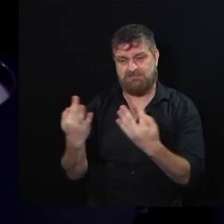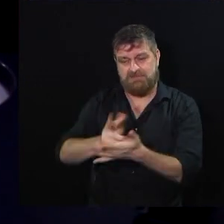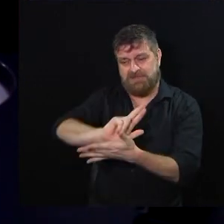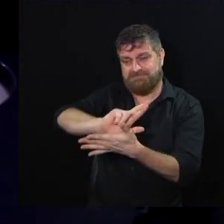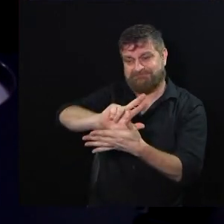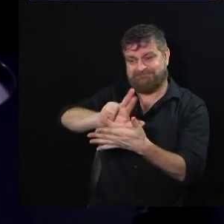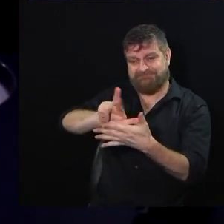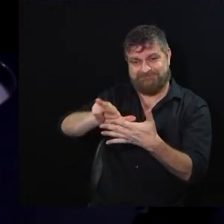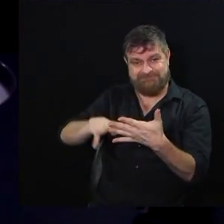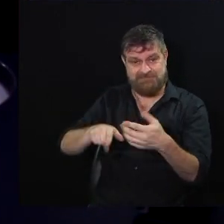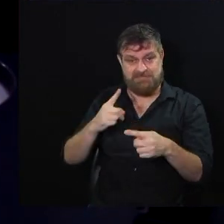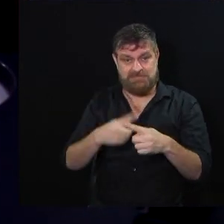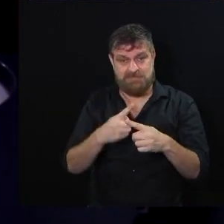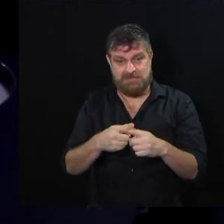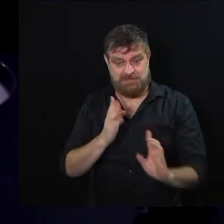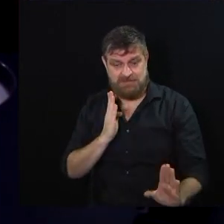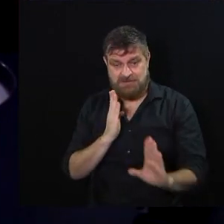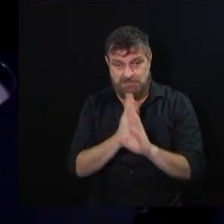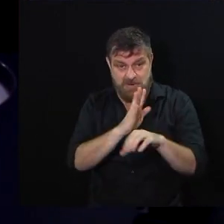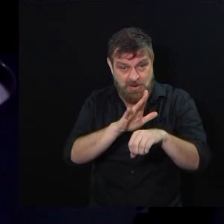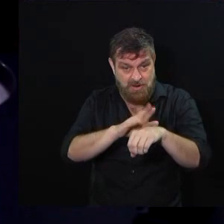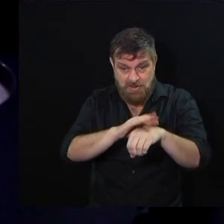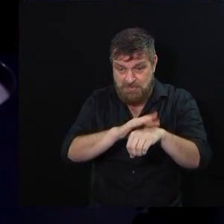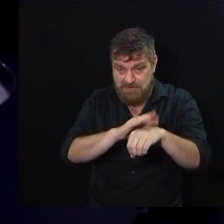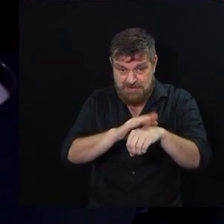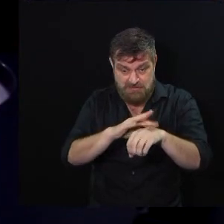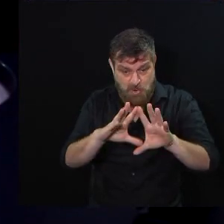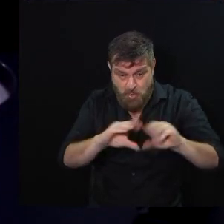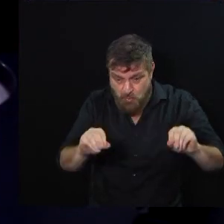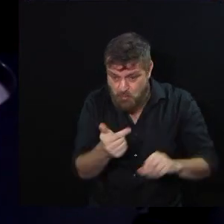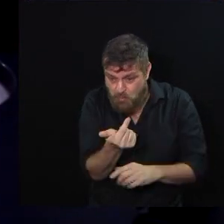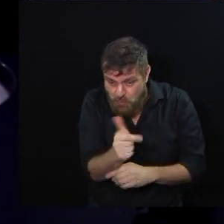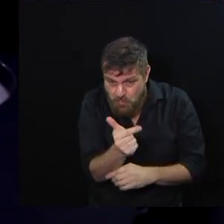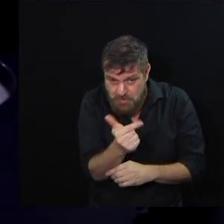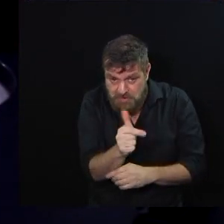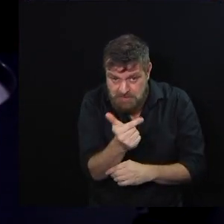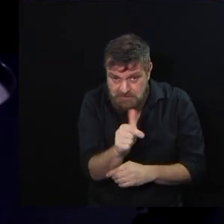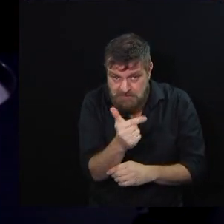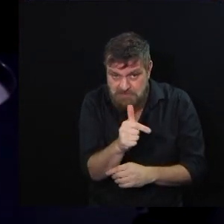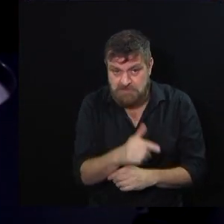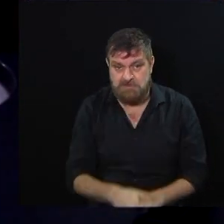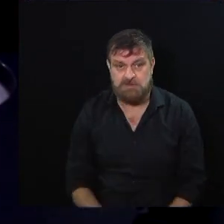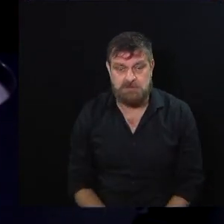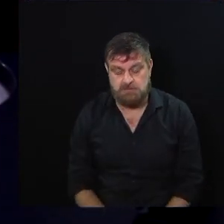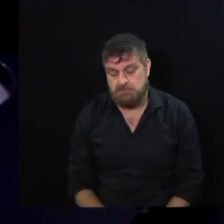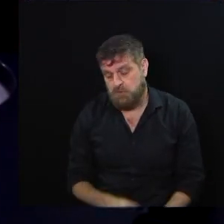de uma doença terminal ou grave, independente qual ela seja,